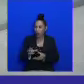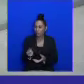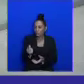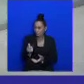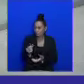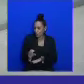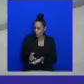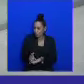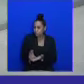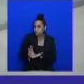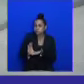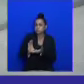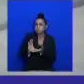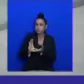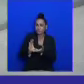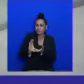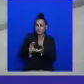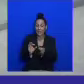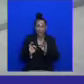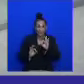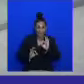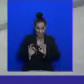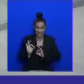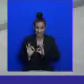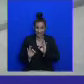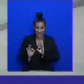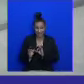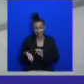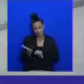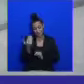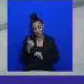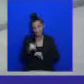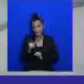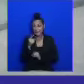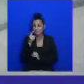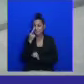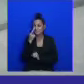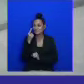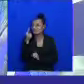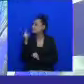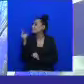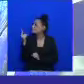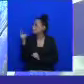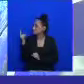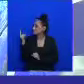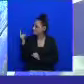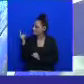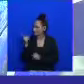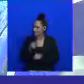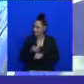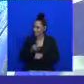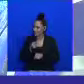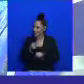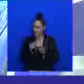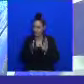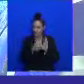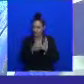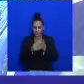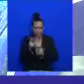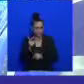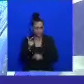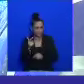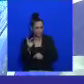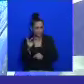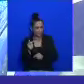será ainda maior. Preparados? Então vamos lá, bolas posicionadas, já estão com as suas apostas na